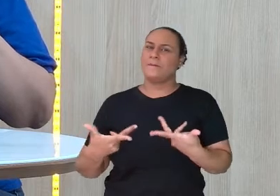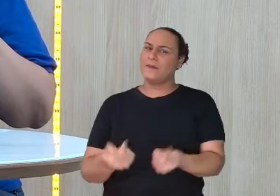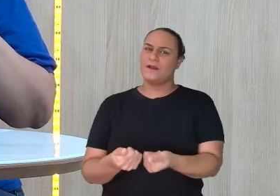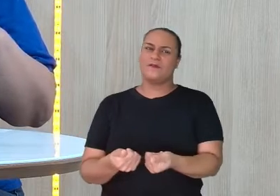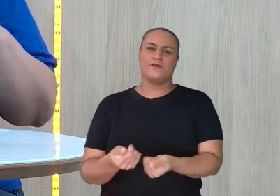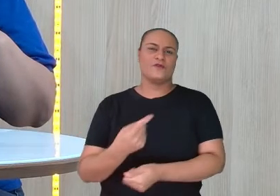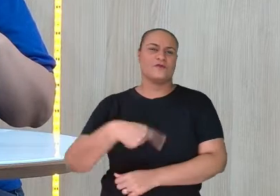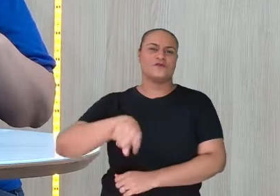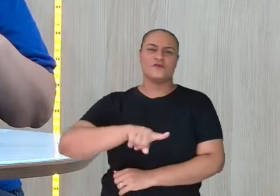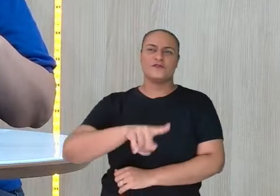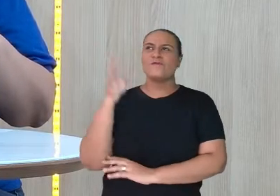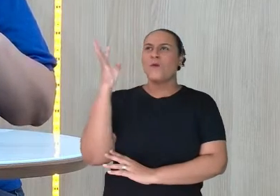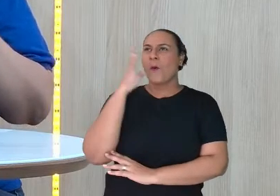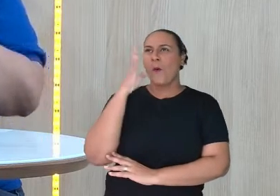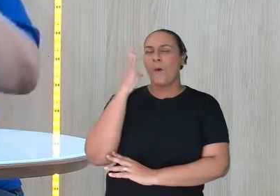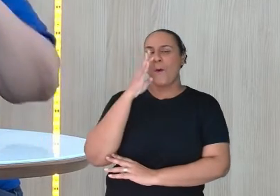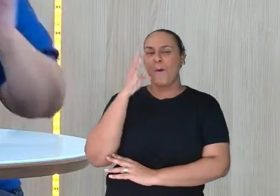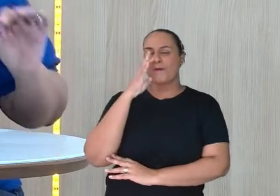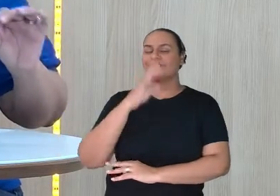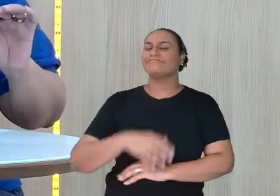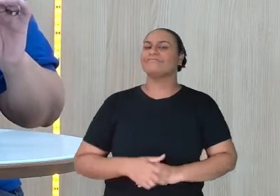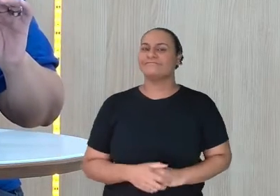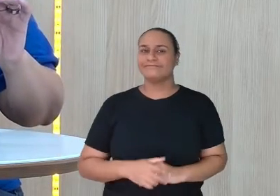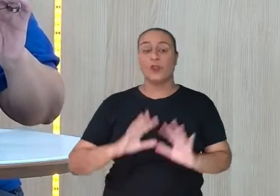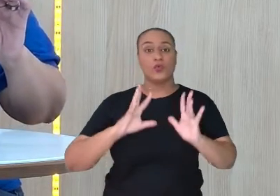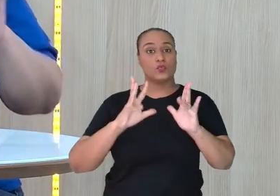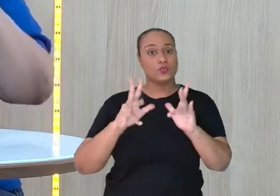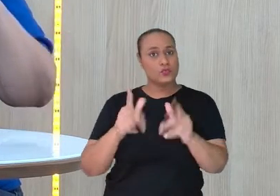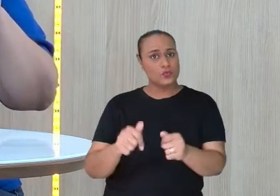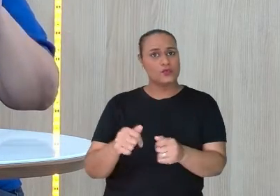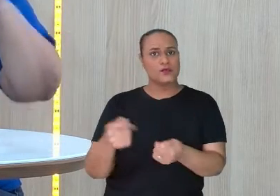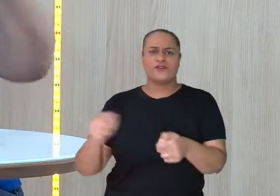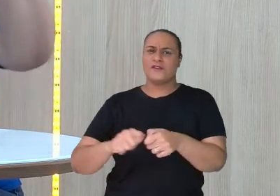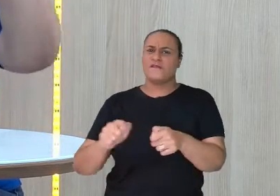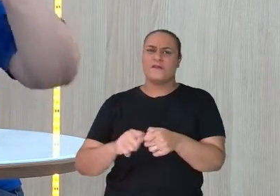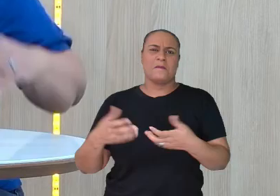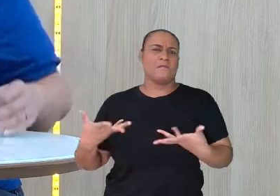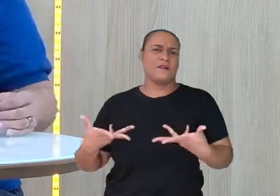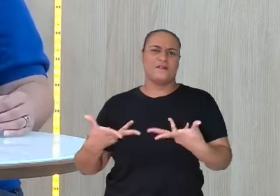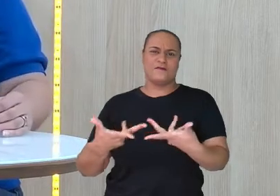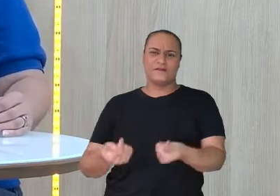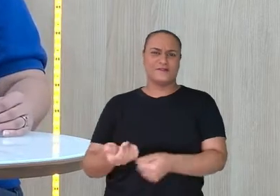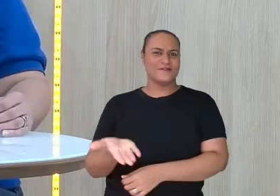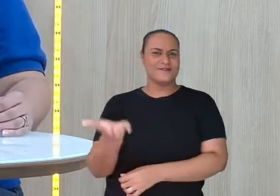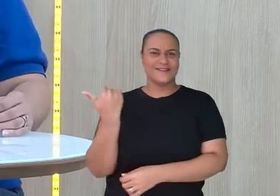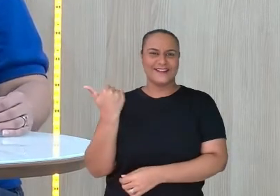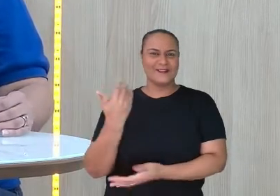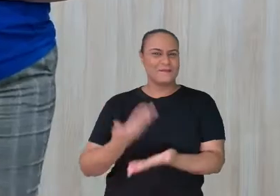né? Uma das coisas, né? É tudo que a gente faz é maravilhoso, tá? Tudo. Então vem-se embora, vem-se embora.